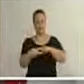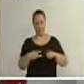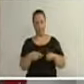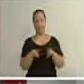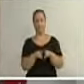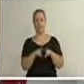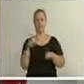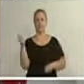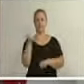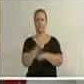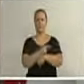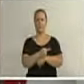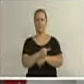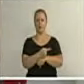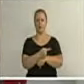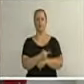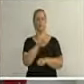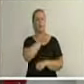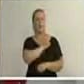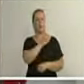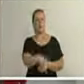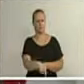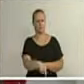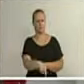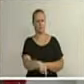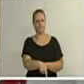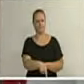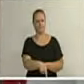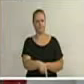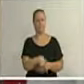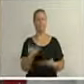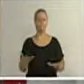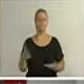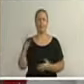razão e vou além. Fernando Henrique cometeu pedalada.